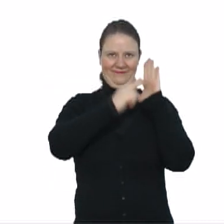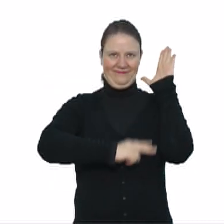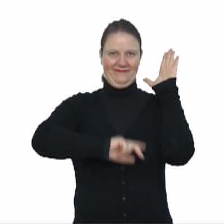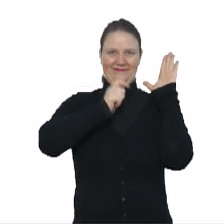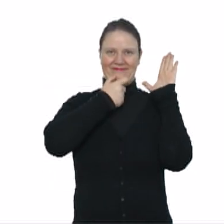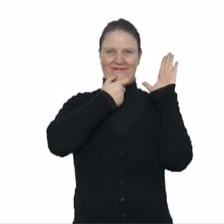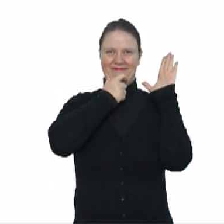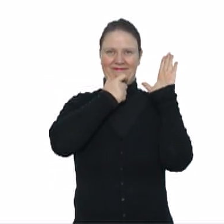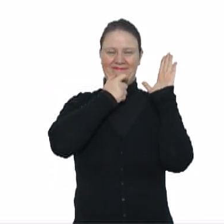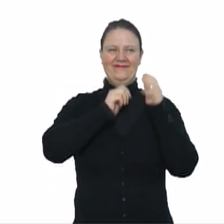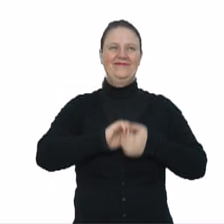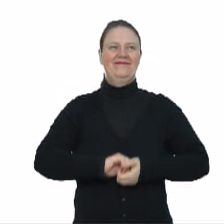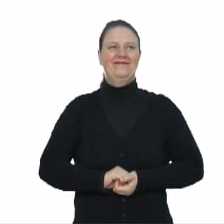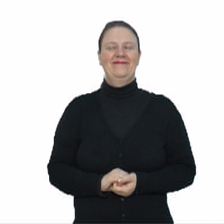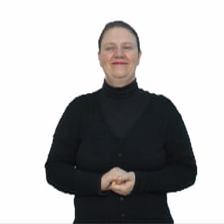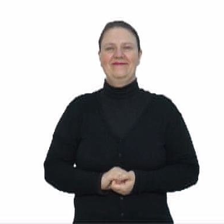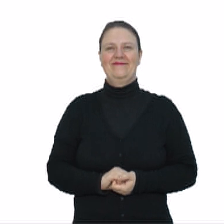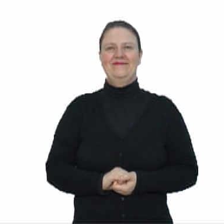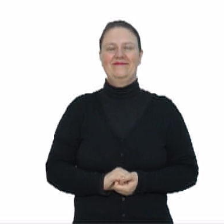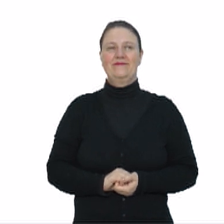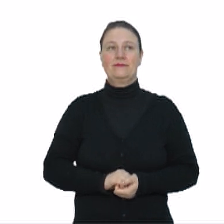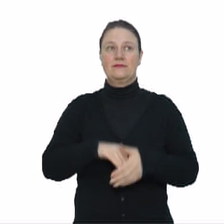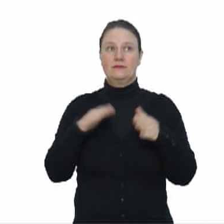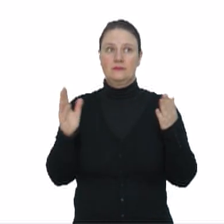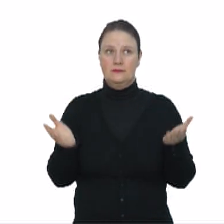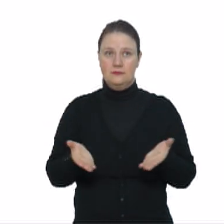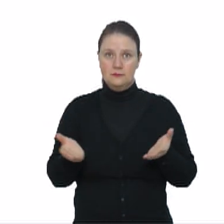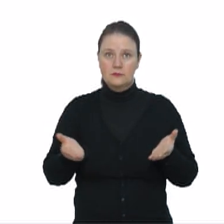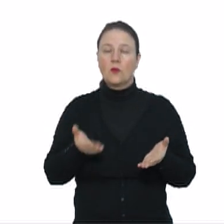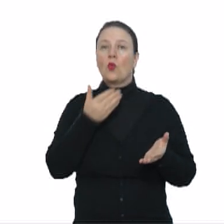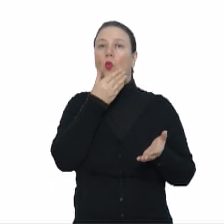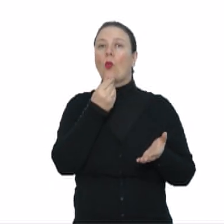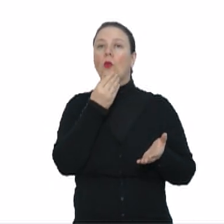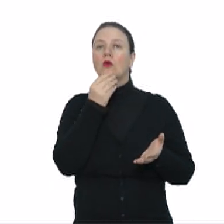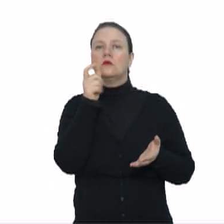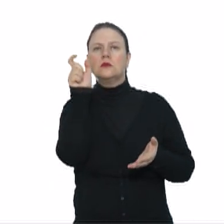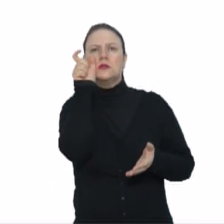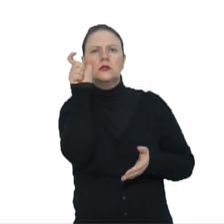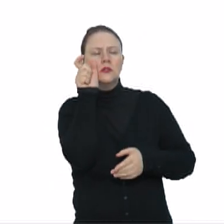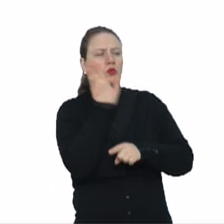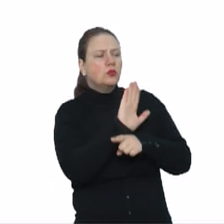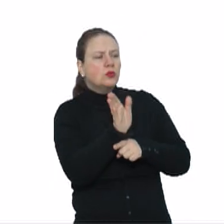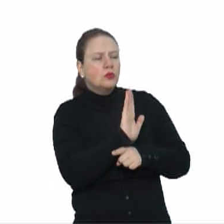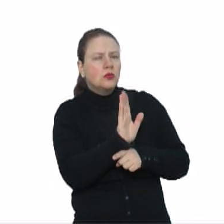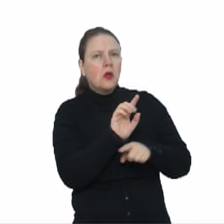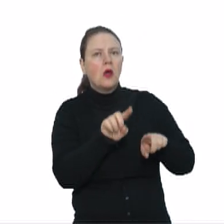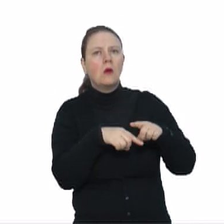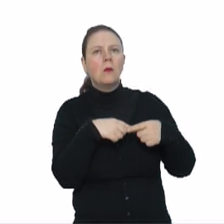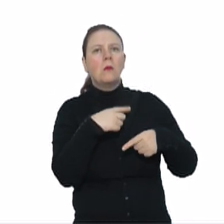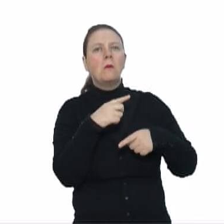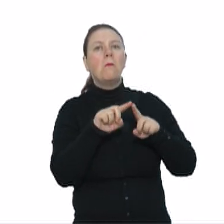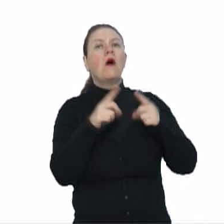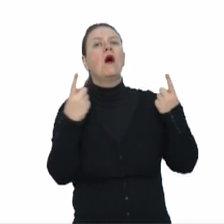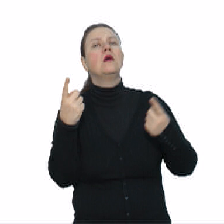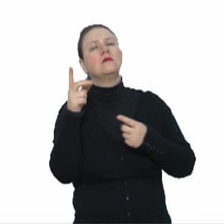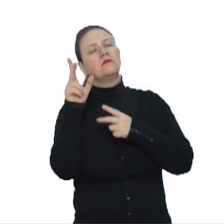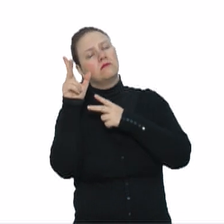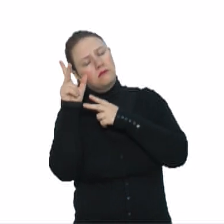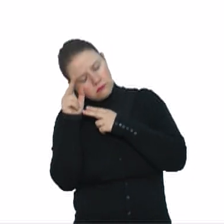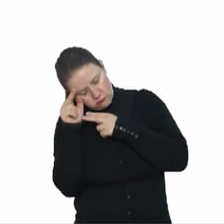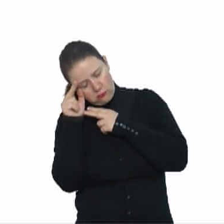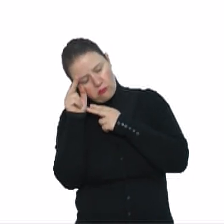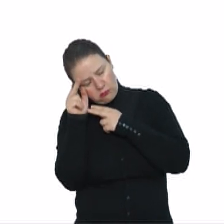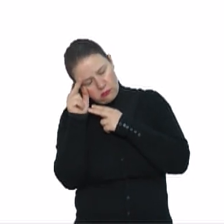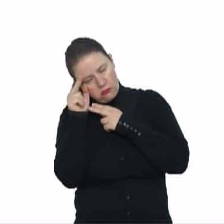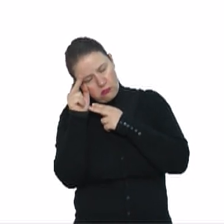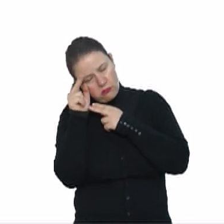asleep halfway through. Então, o Martin queria ver um filme, mas ele acabou dormindo no meio